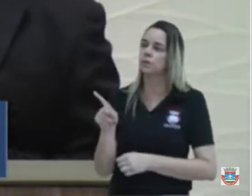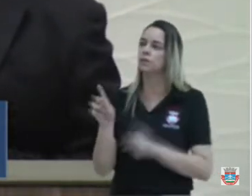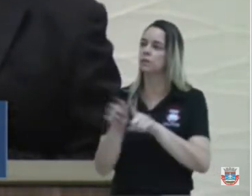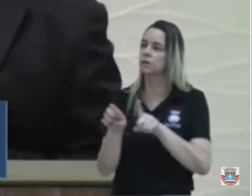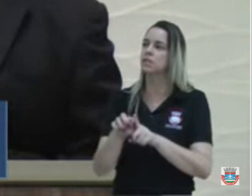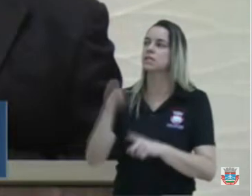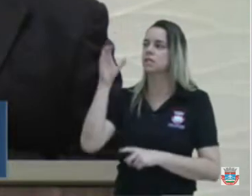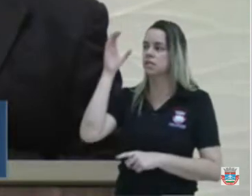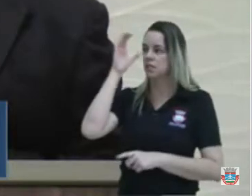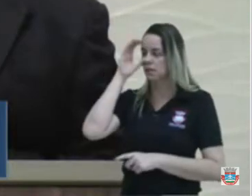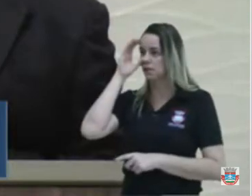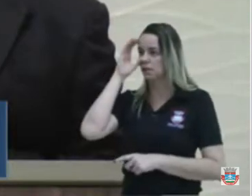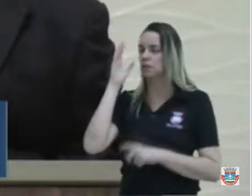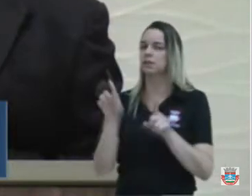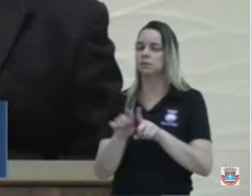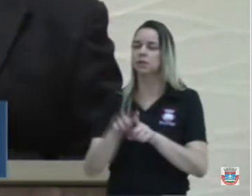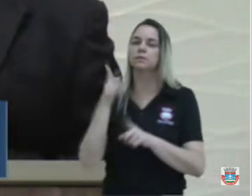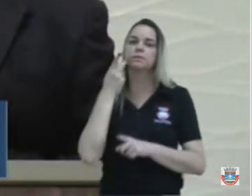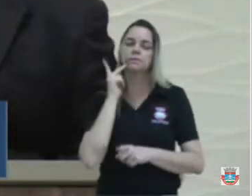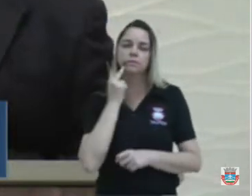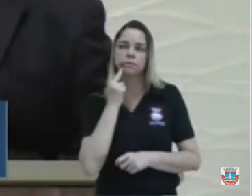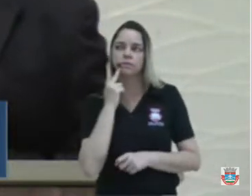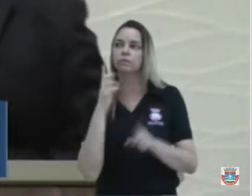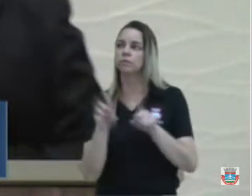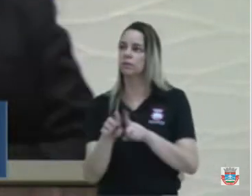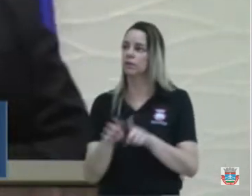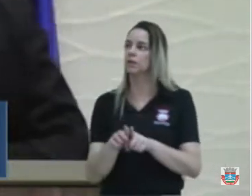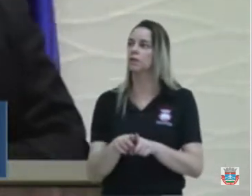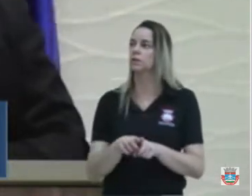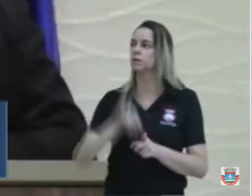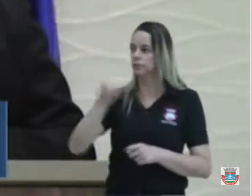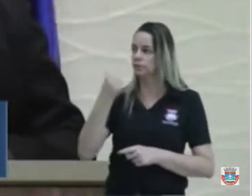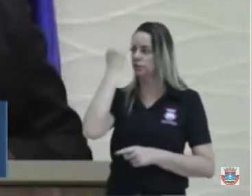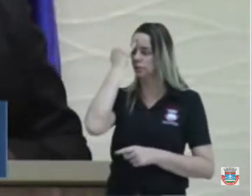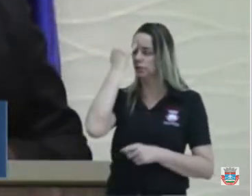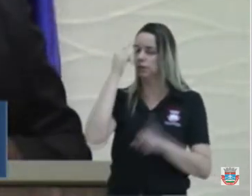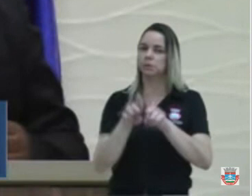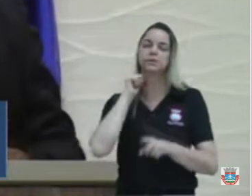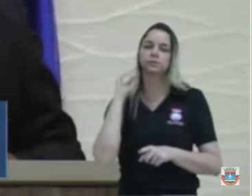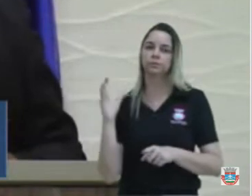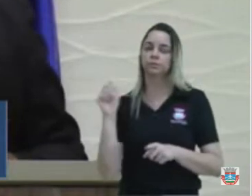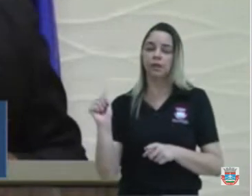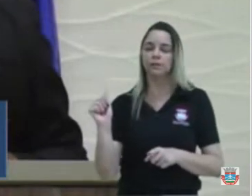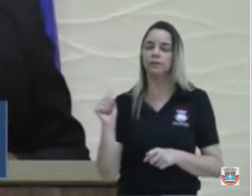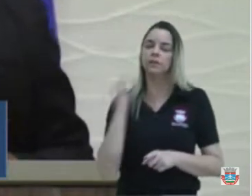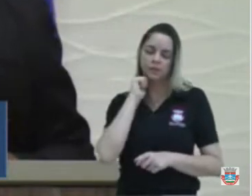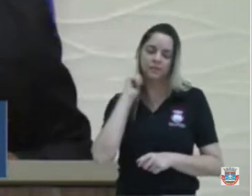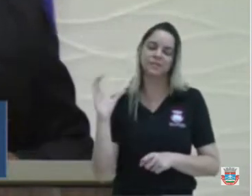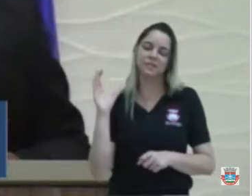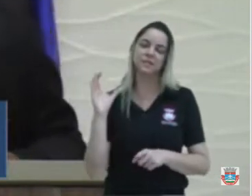Padre Fera, Cid Crei, Avanildo, João da Cruzinha, o vereador Pezinho também esteve com a gente uma